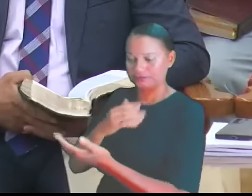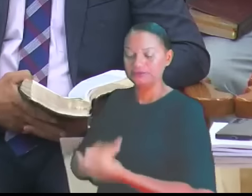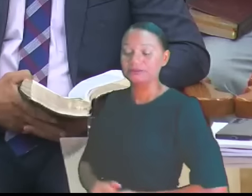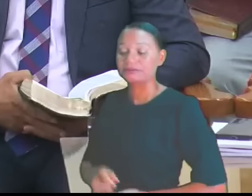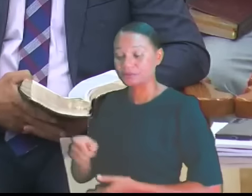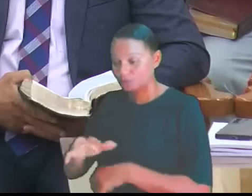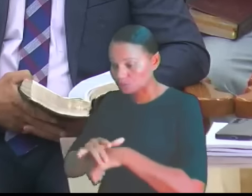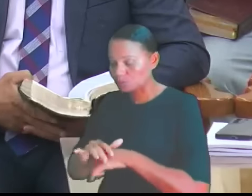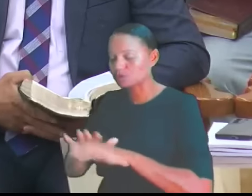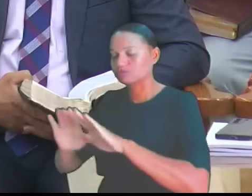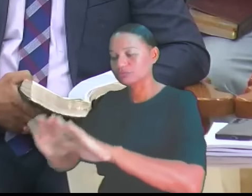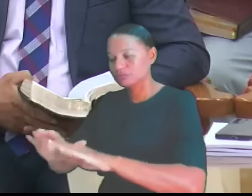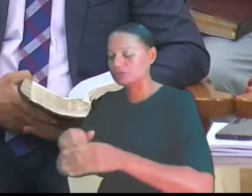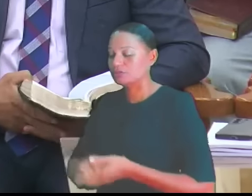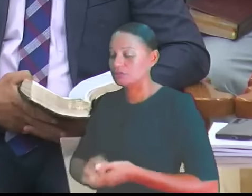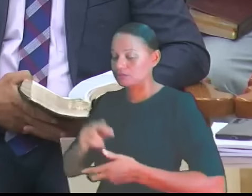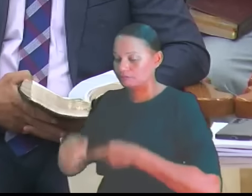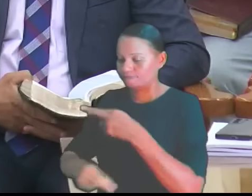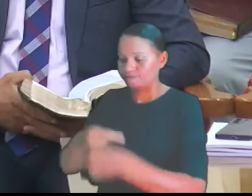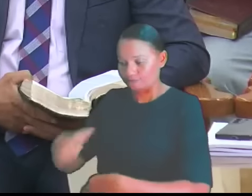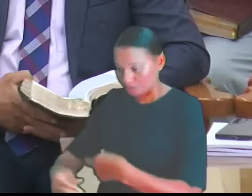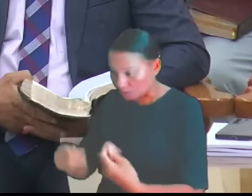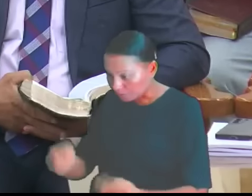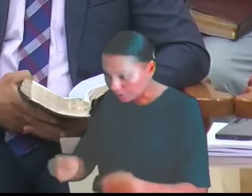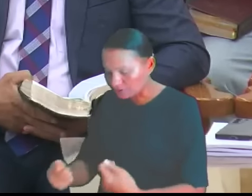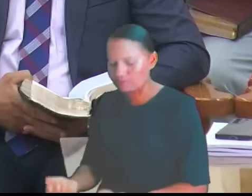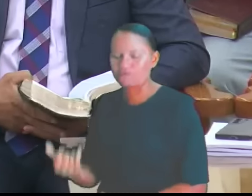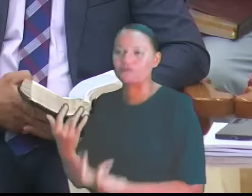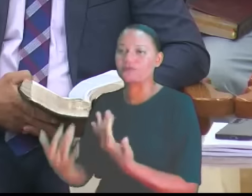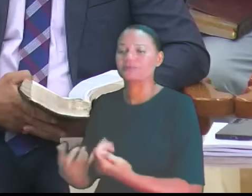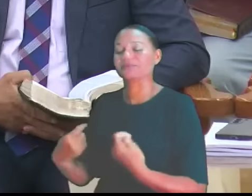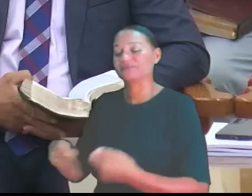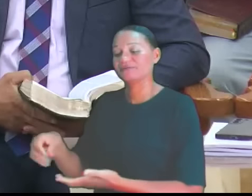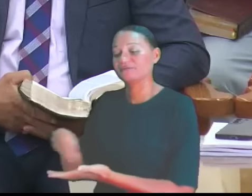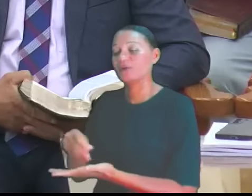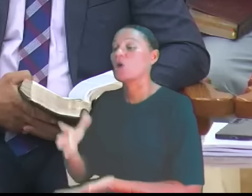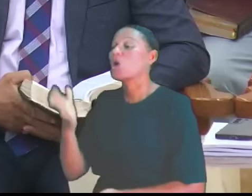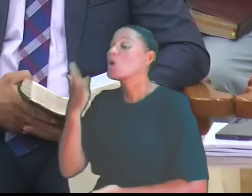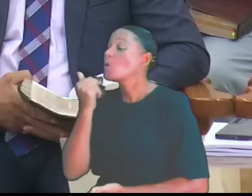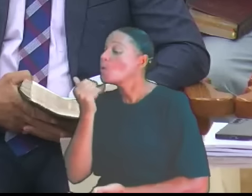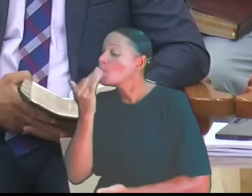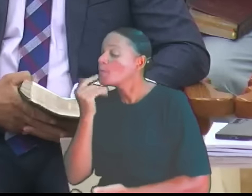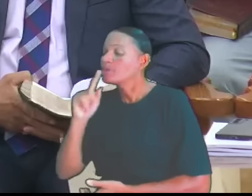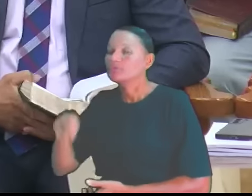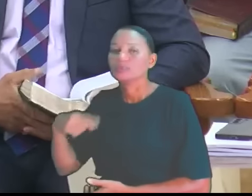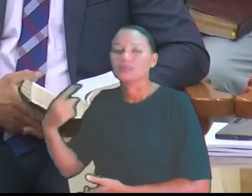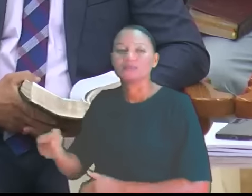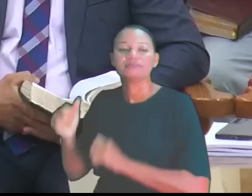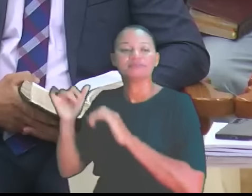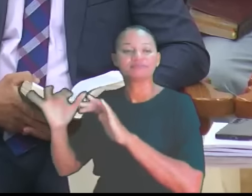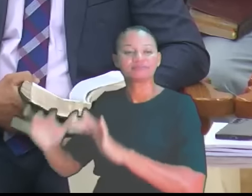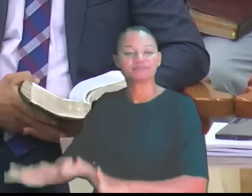a senhora precisasse do renovo, eu ia mandar ele mandar fogo. Mas se a senhora está precisando de farinha, eu vou mandar ele comer da sua farinha.